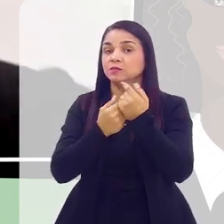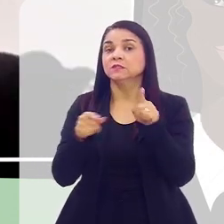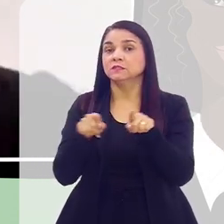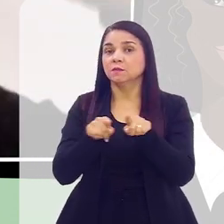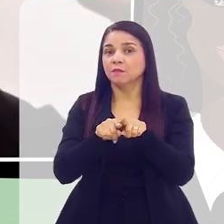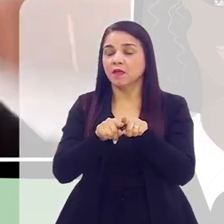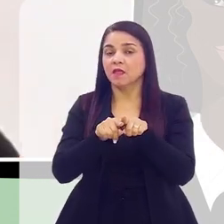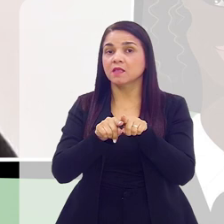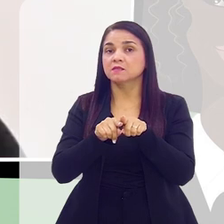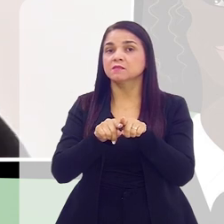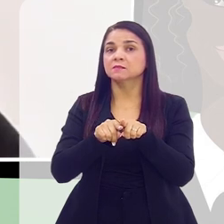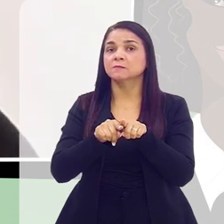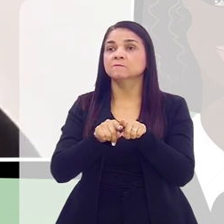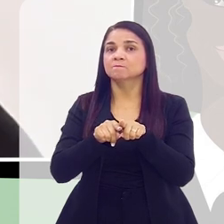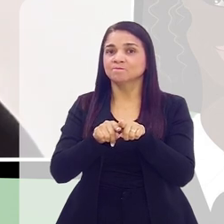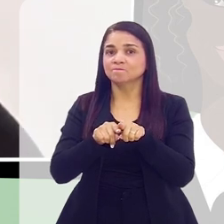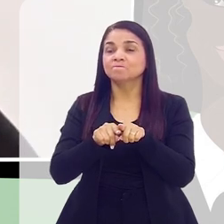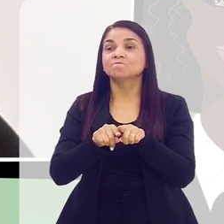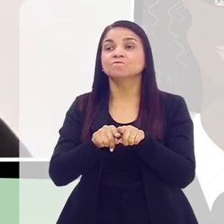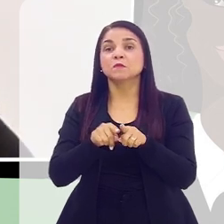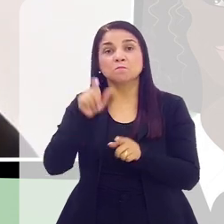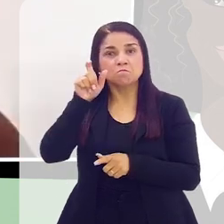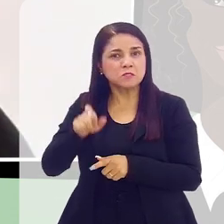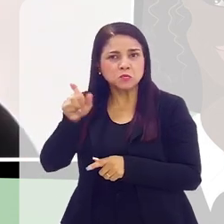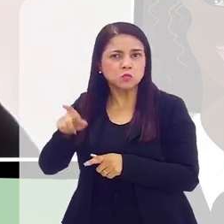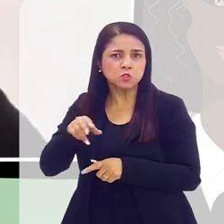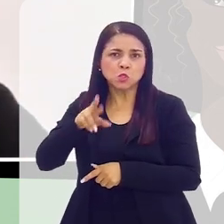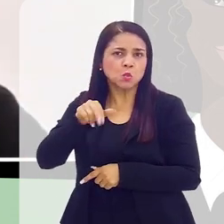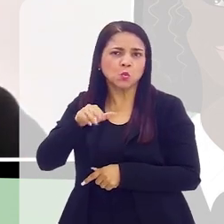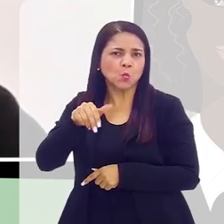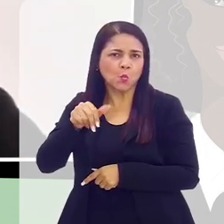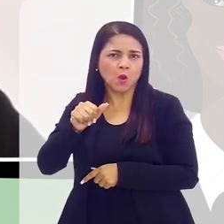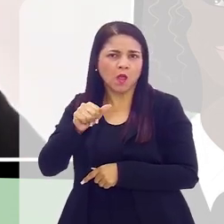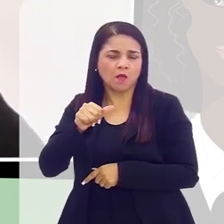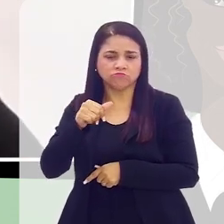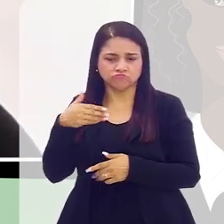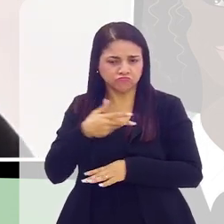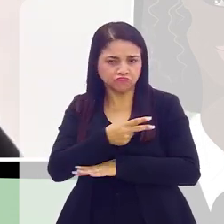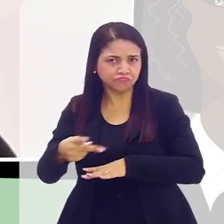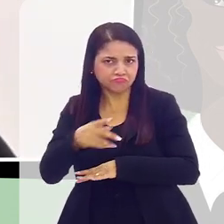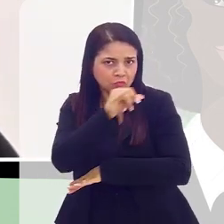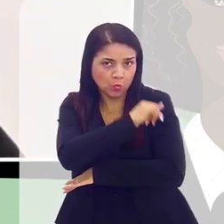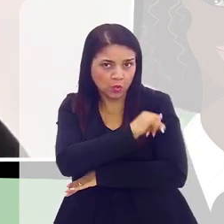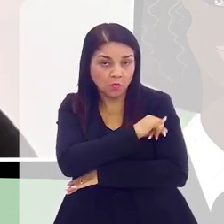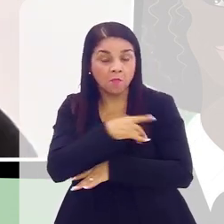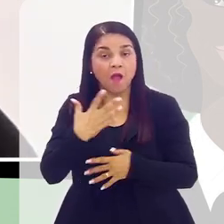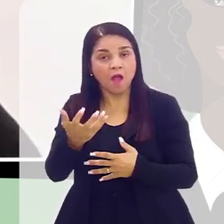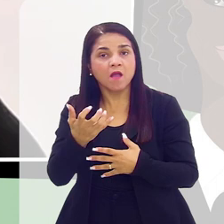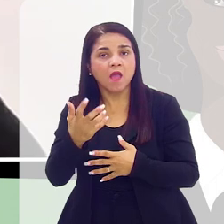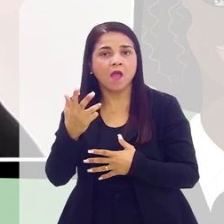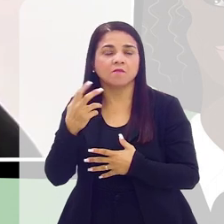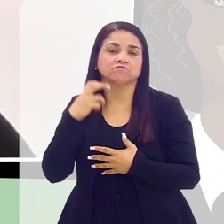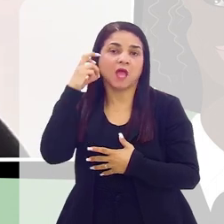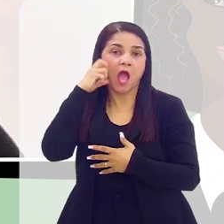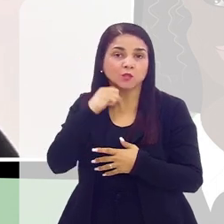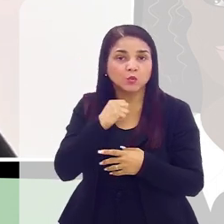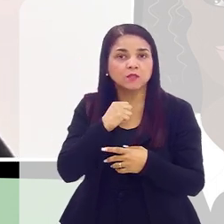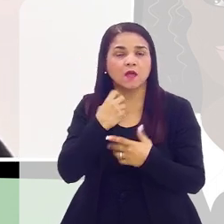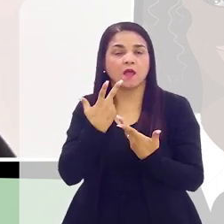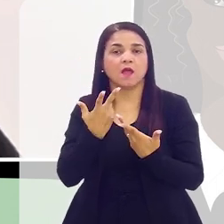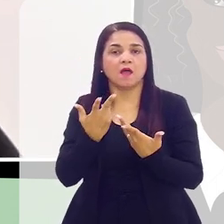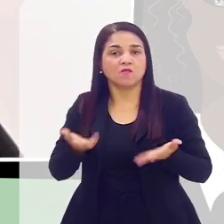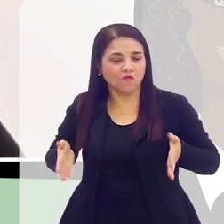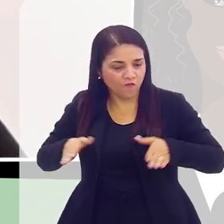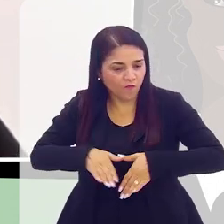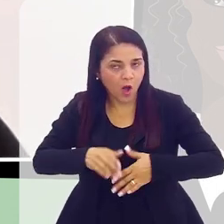compassivos apoiadores. São pessoas que normalmente nem nunca foi ao Rio, mas que querem adotar um paciente,